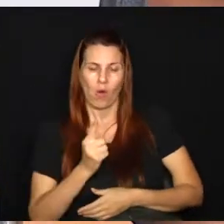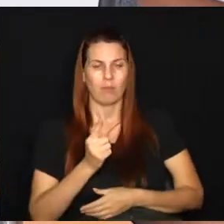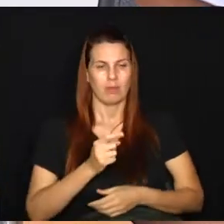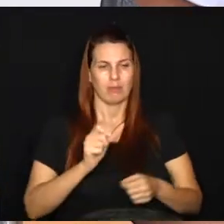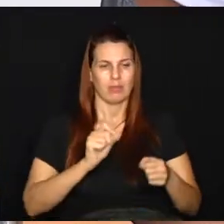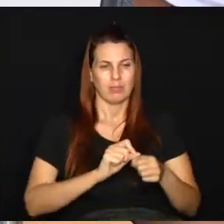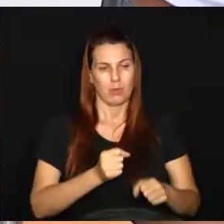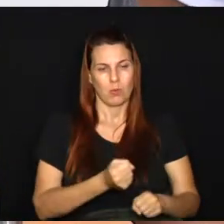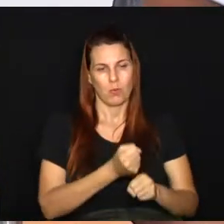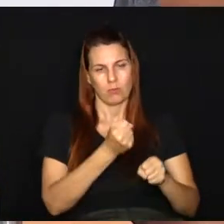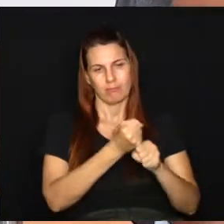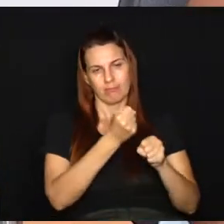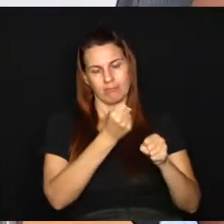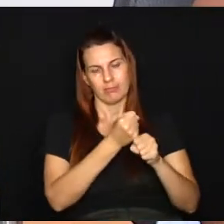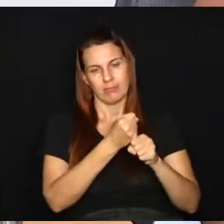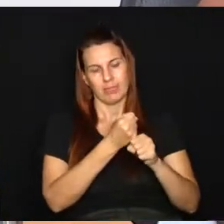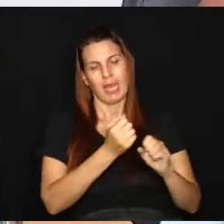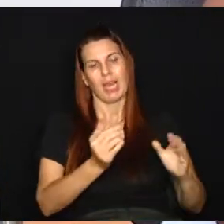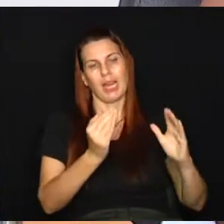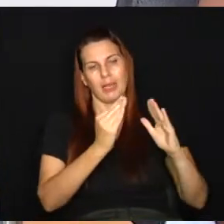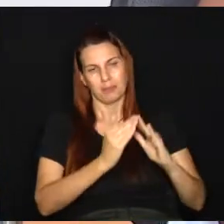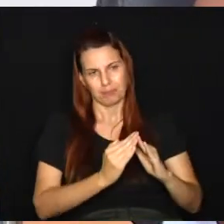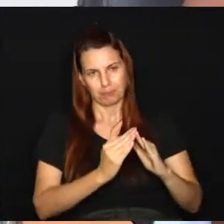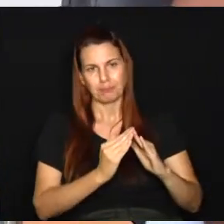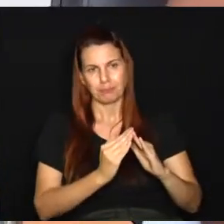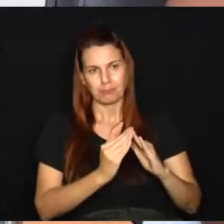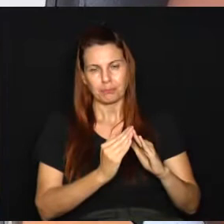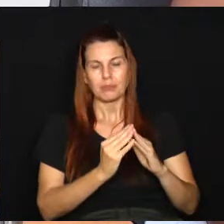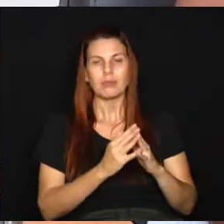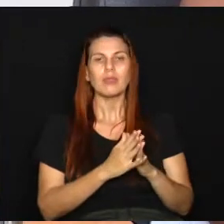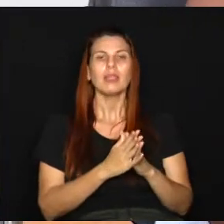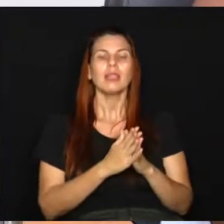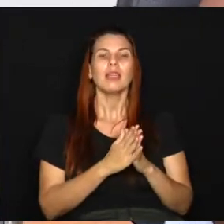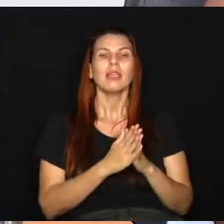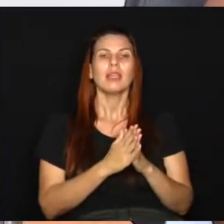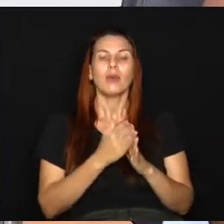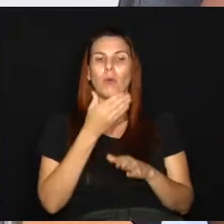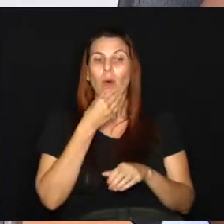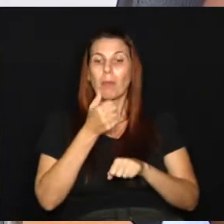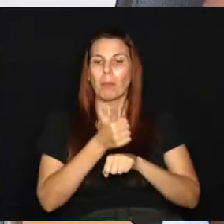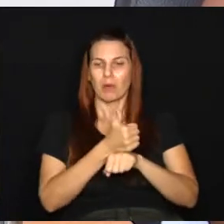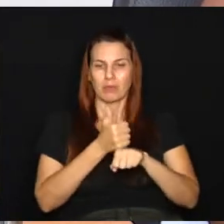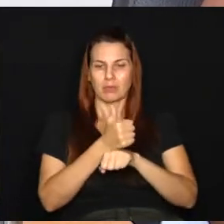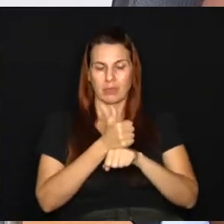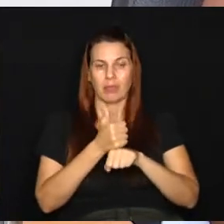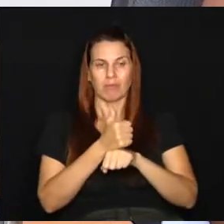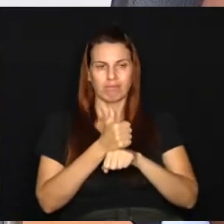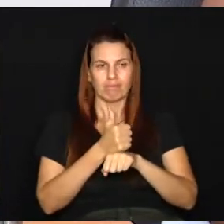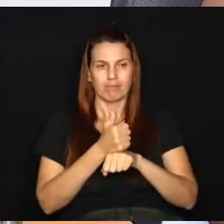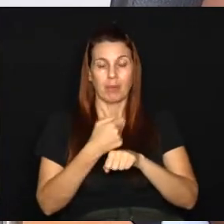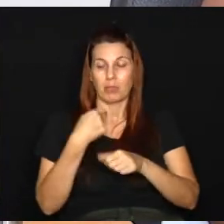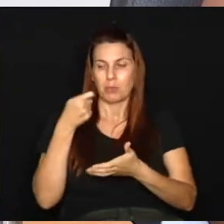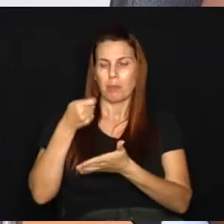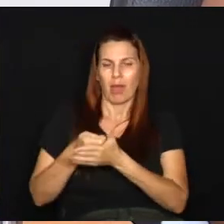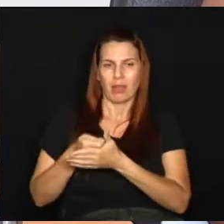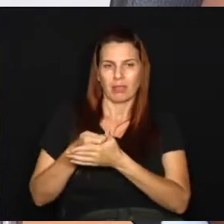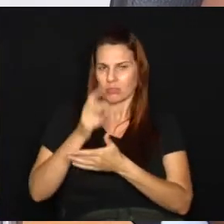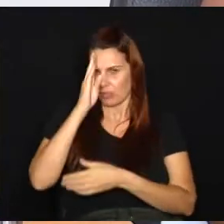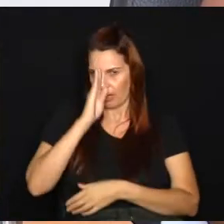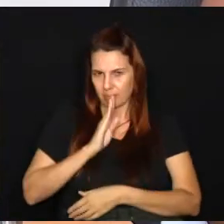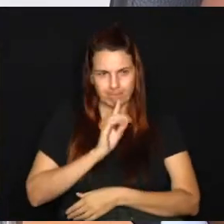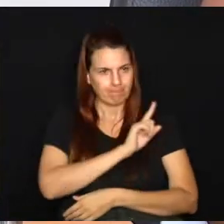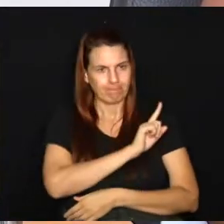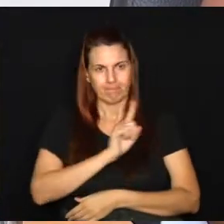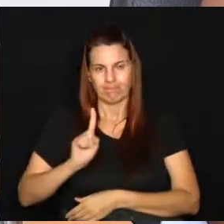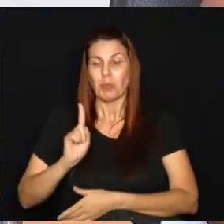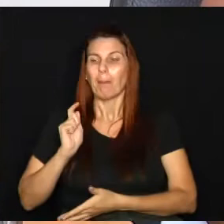carpinteiro fazer o nosso pontinho de cultura, é um profissional que está fazendo, mas a gente está pagando. Ele não está fazendo caridade para nós, não. É